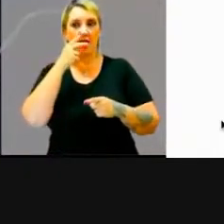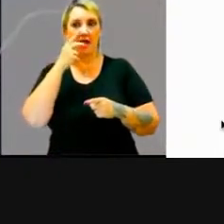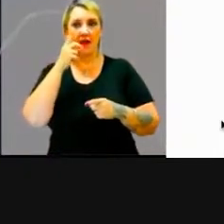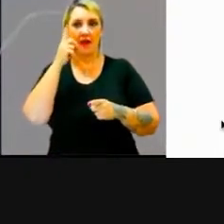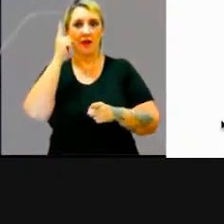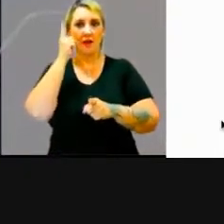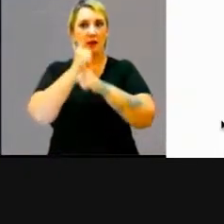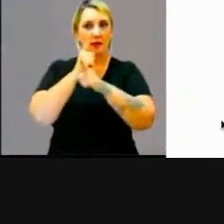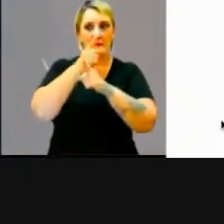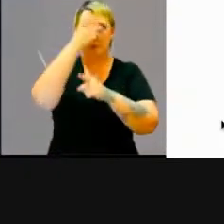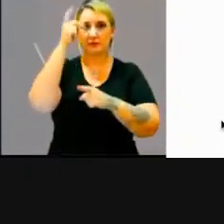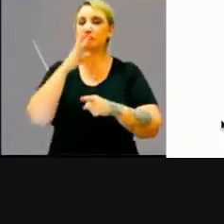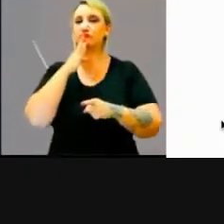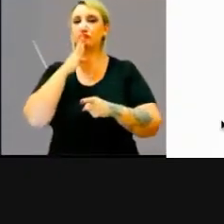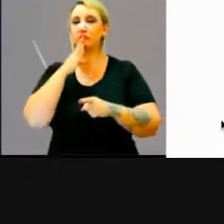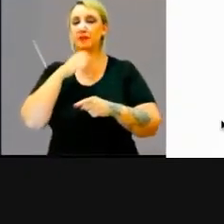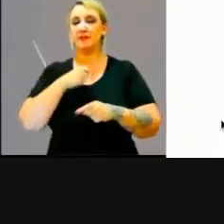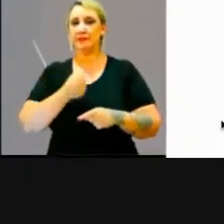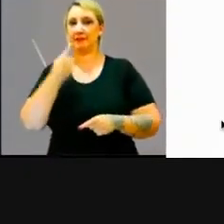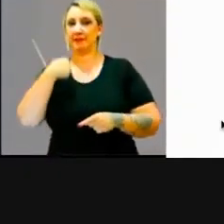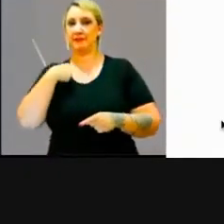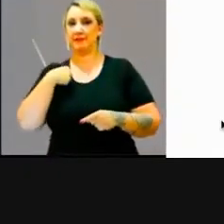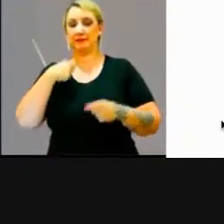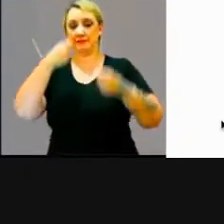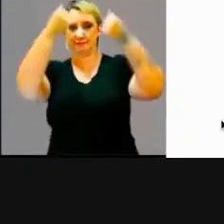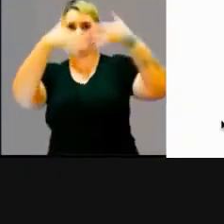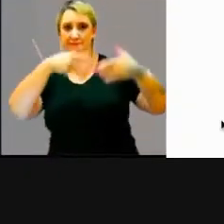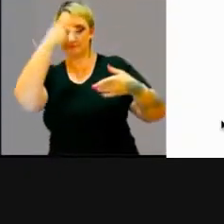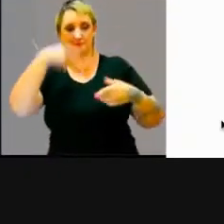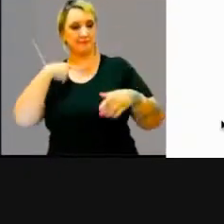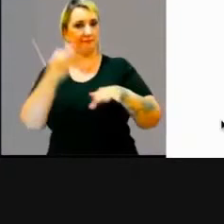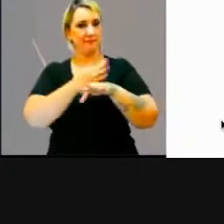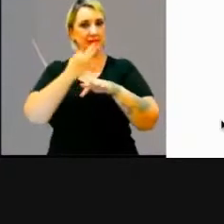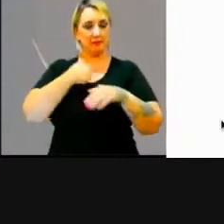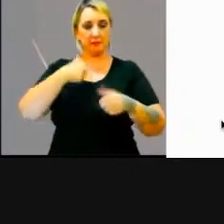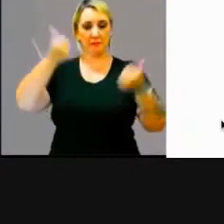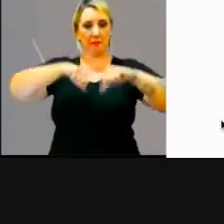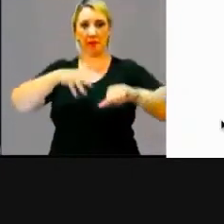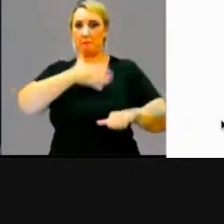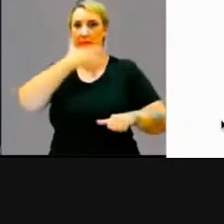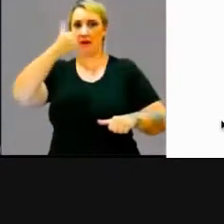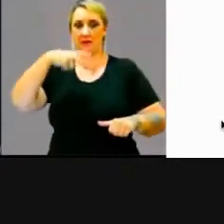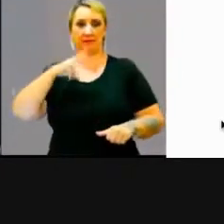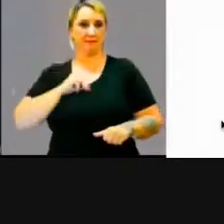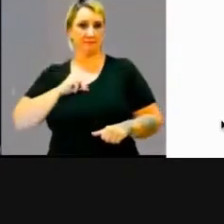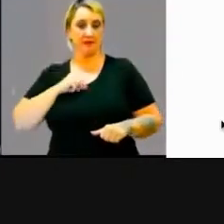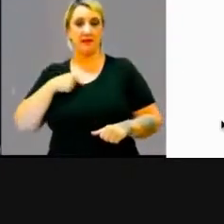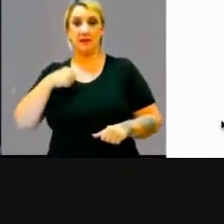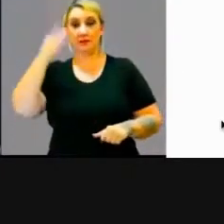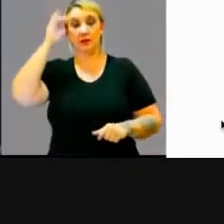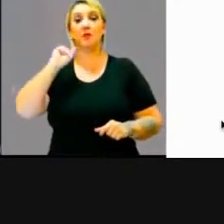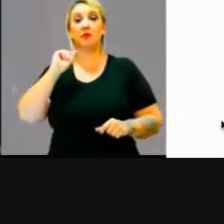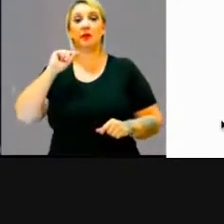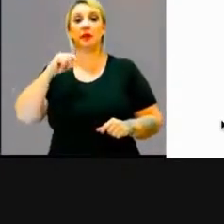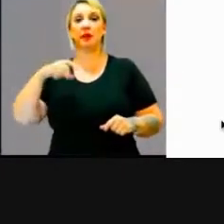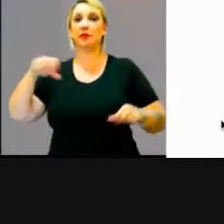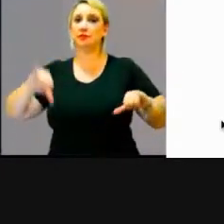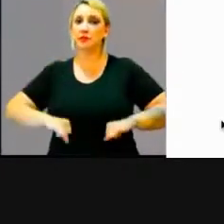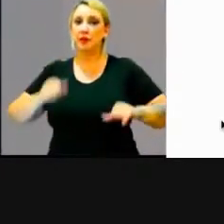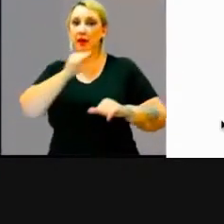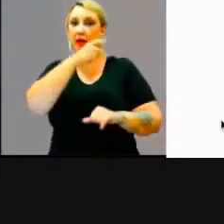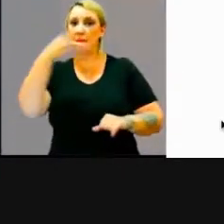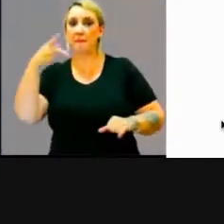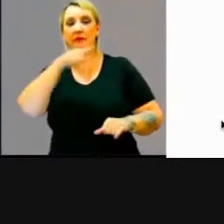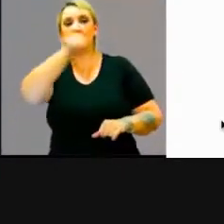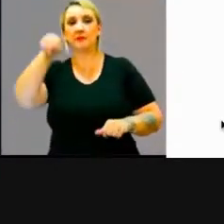encontro às cegas é estranho... Lari, 23 anos. Descrição no perfil. Se não me aguentam no meu pior, não me merecem no meu melhor. Porque não sabe o que eu passo com esses apps.